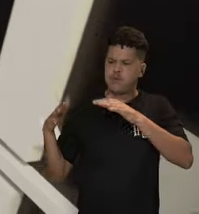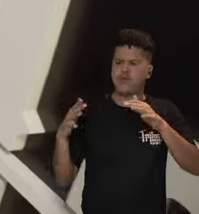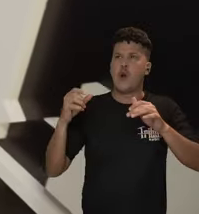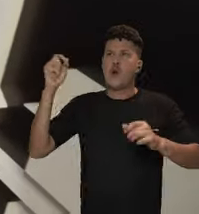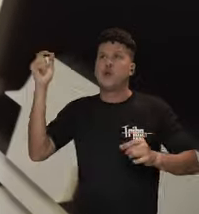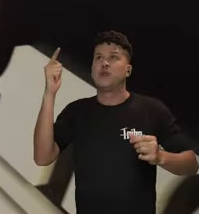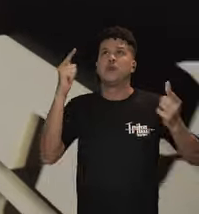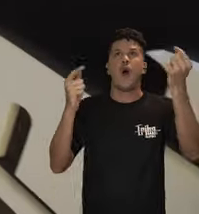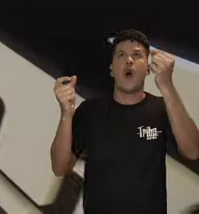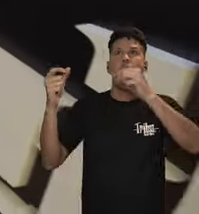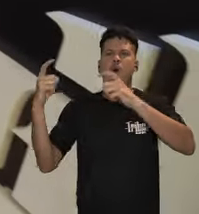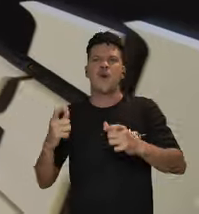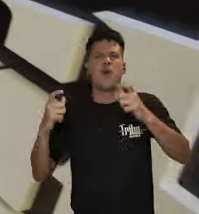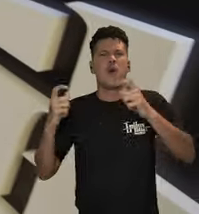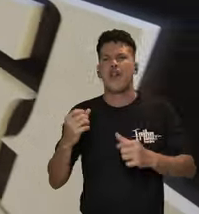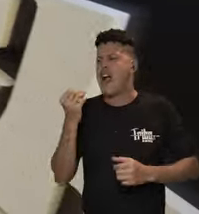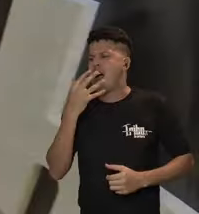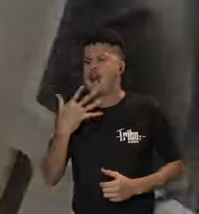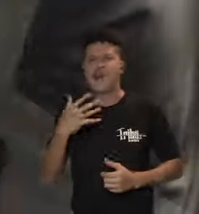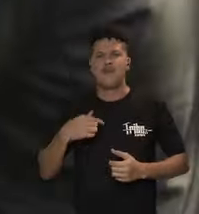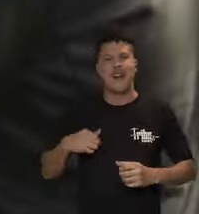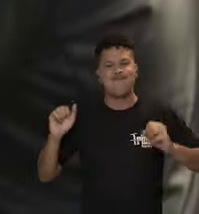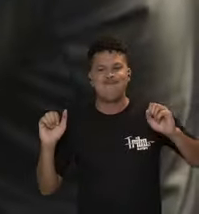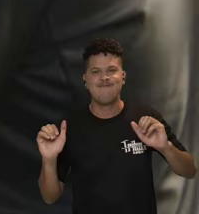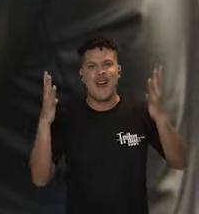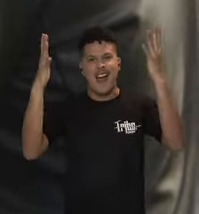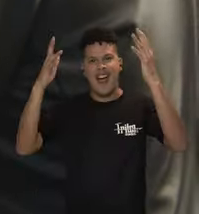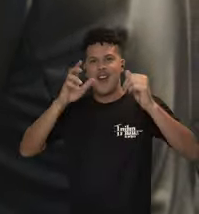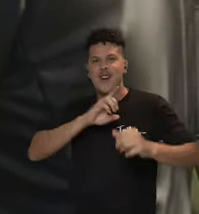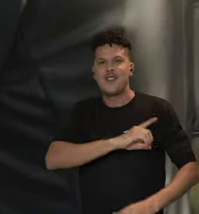bom lugar pra